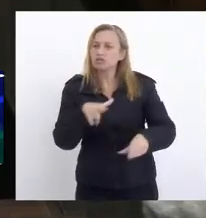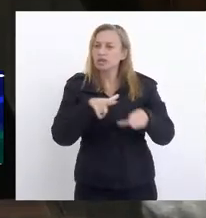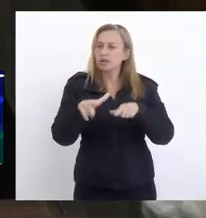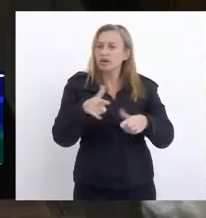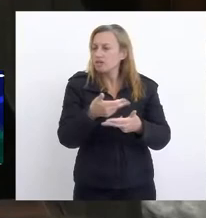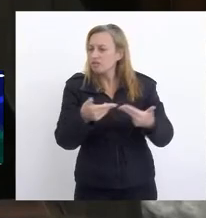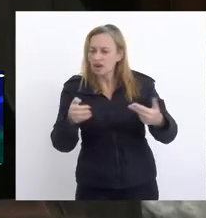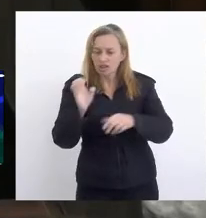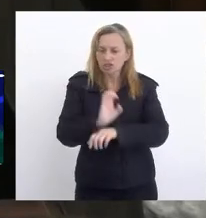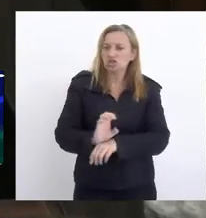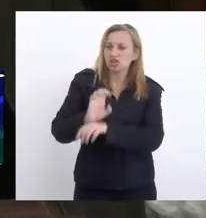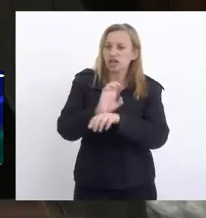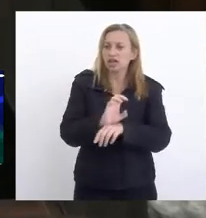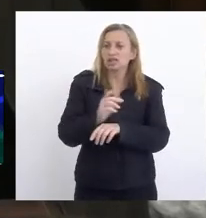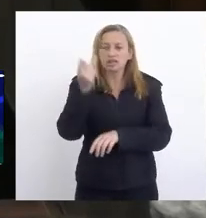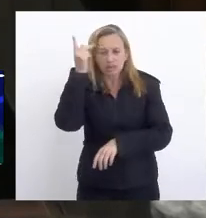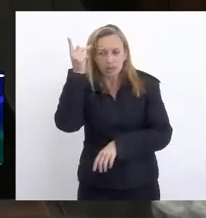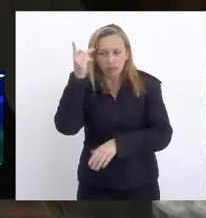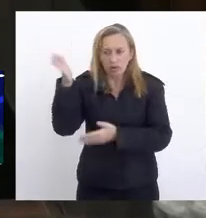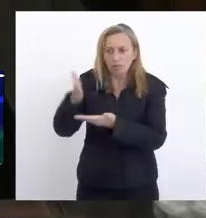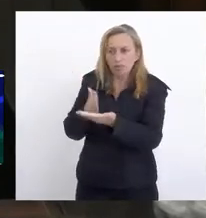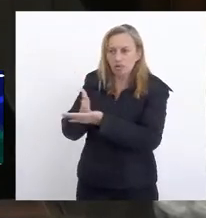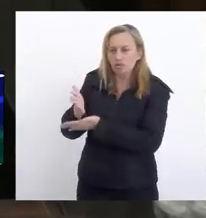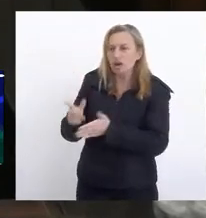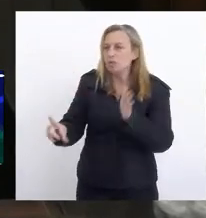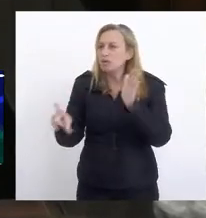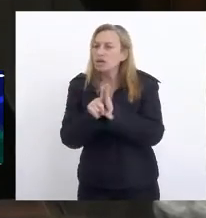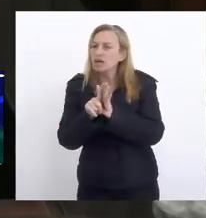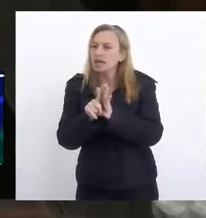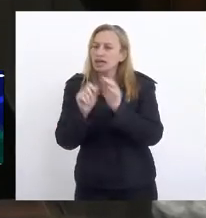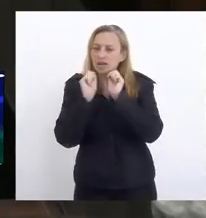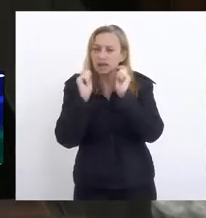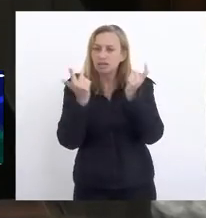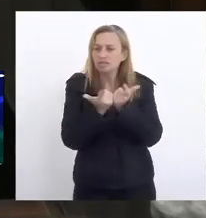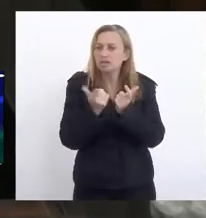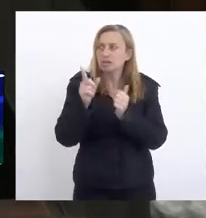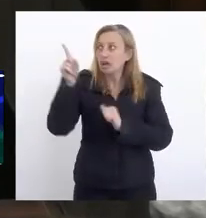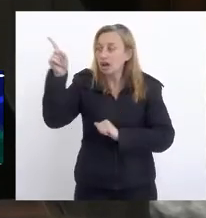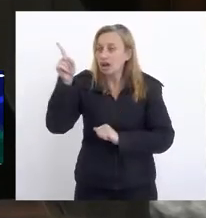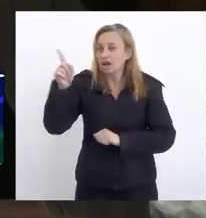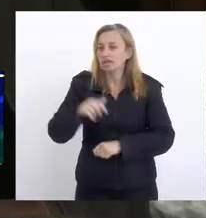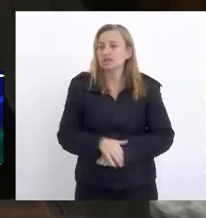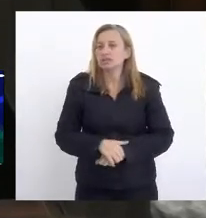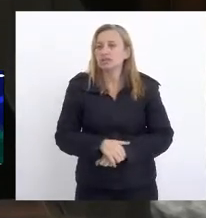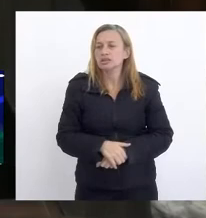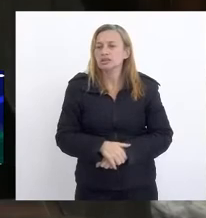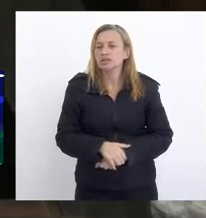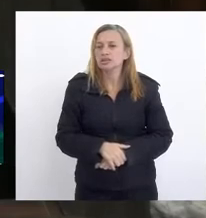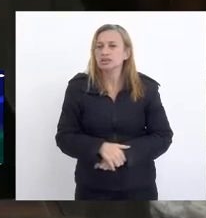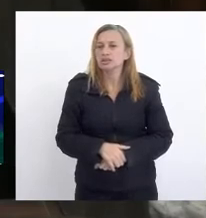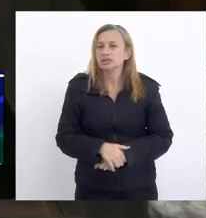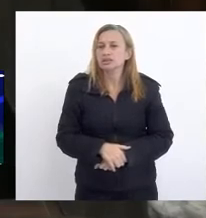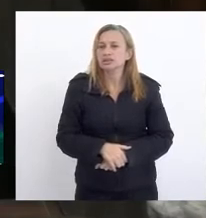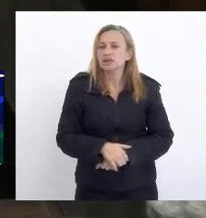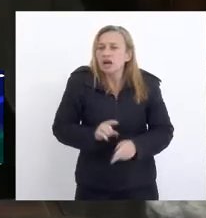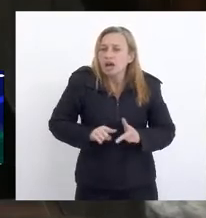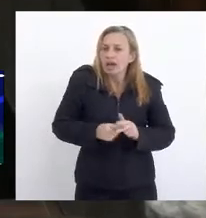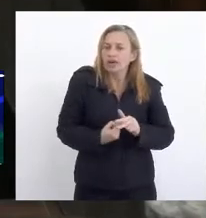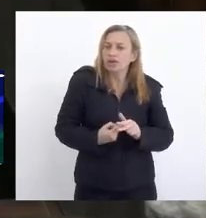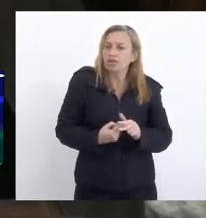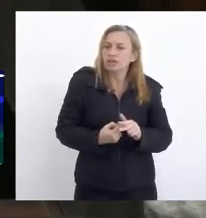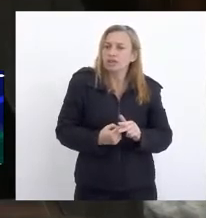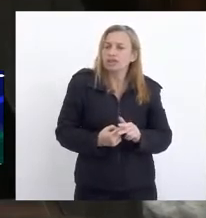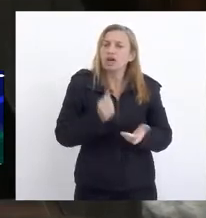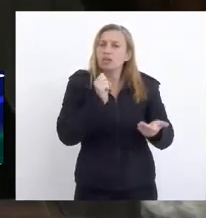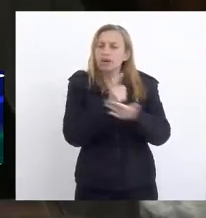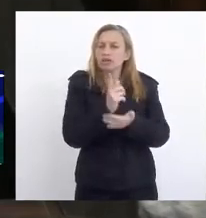estados fazem isso, aliás, São Paulo acabou de aprovar uma legislação na Assembleia Legislativa do Estado de São Paulo para regulamentar o pagamento